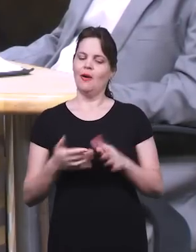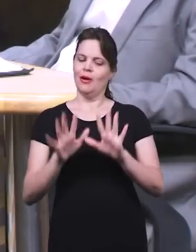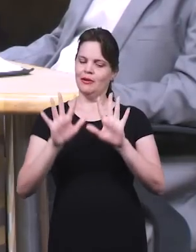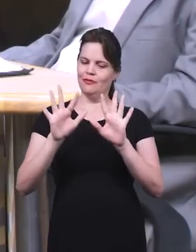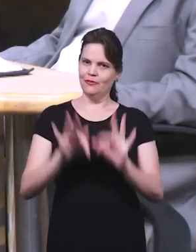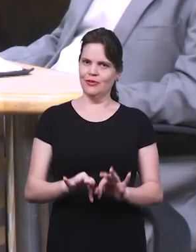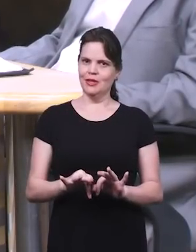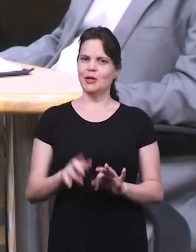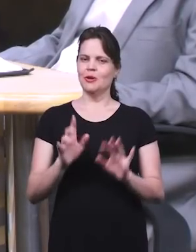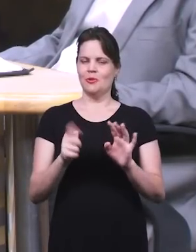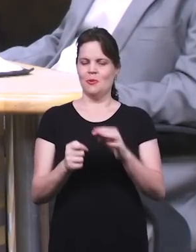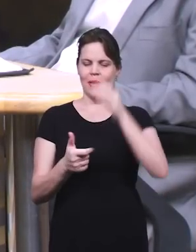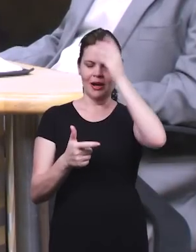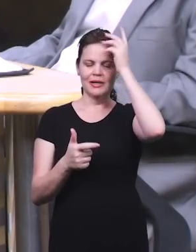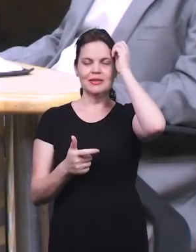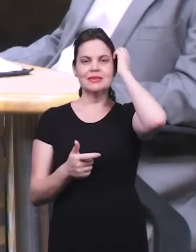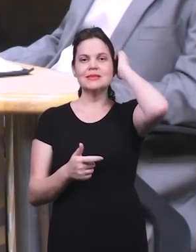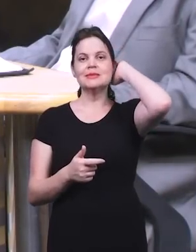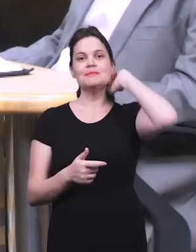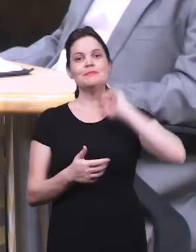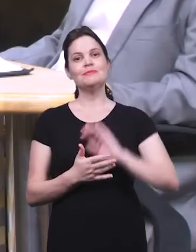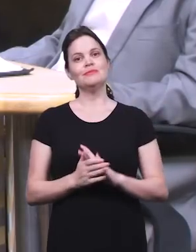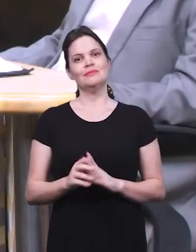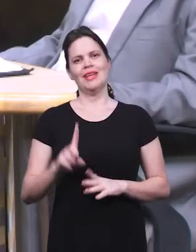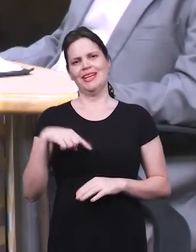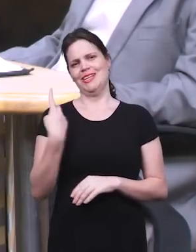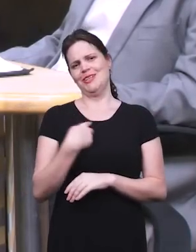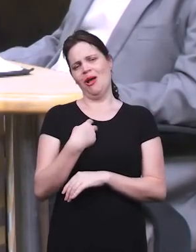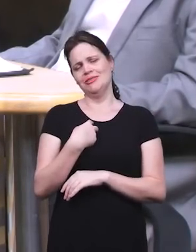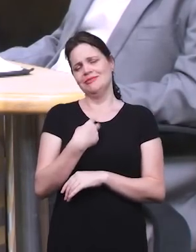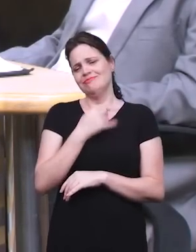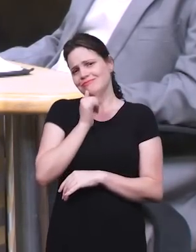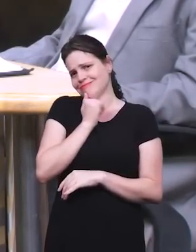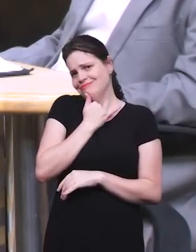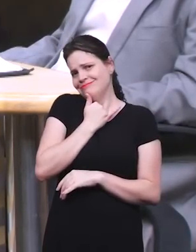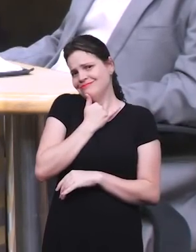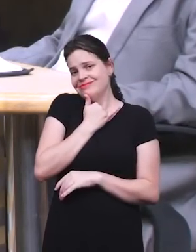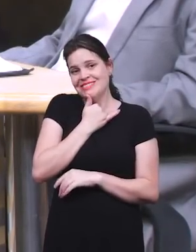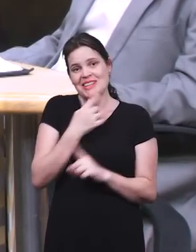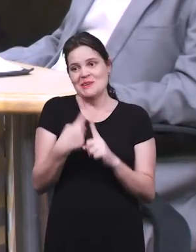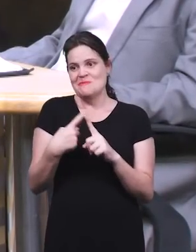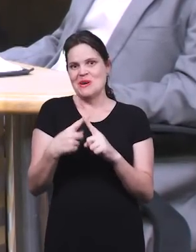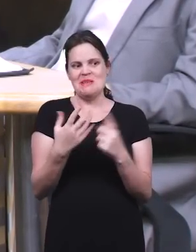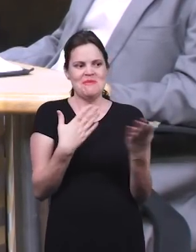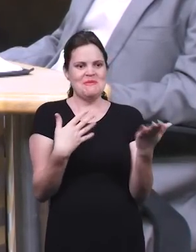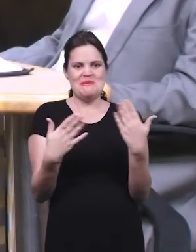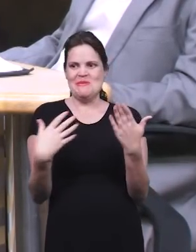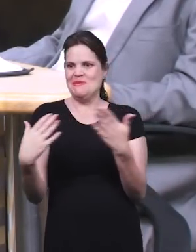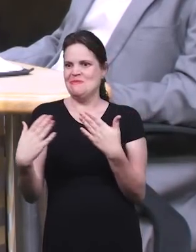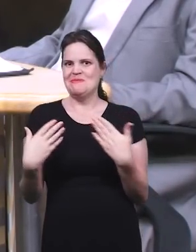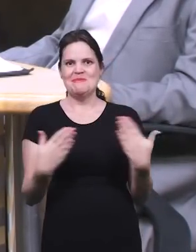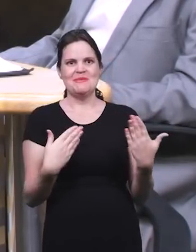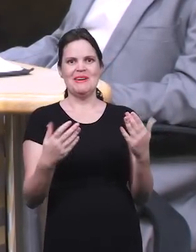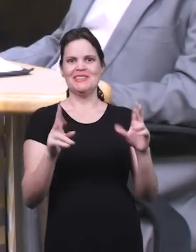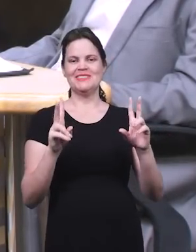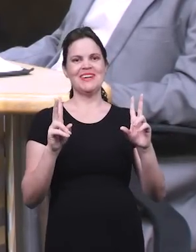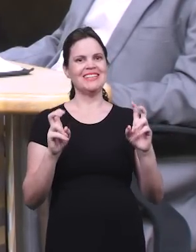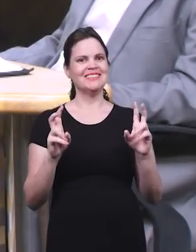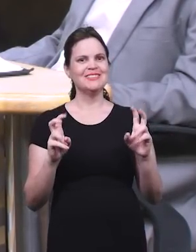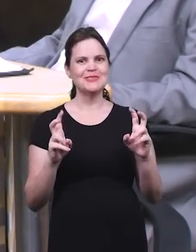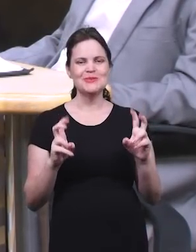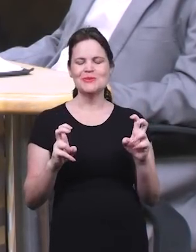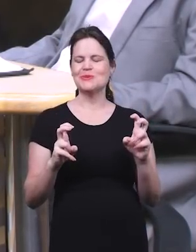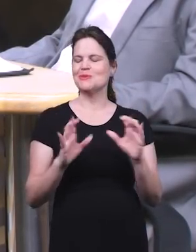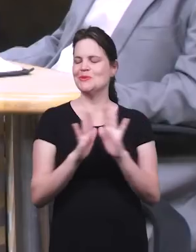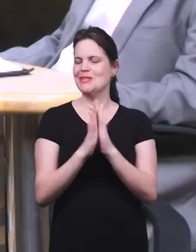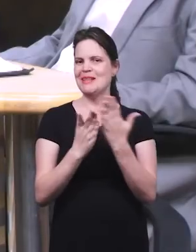a gente está caminhando para o final do programa, o que é sempre uma pena, porque quando a gente